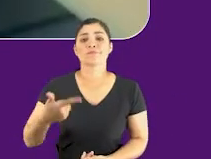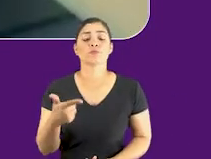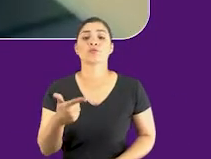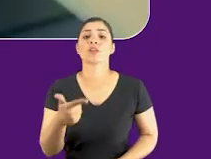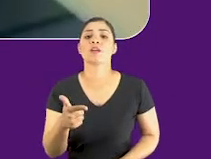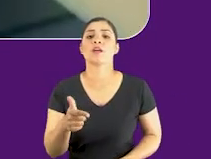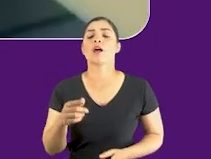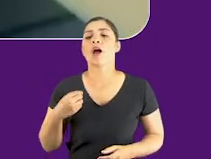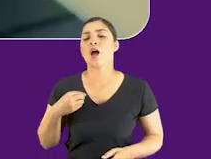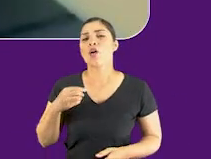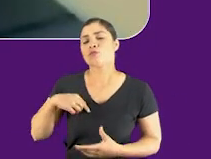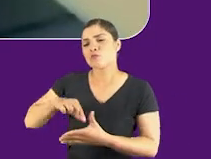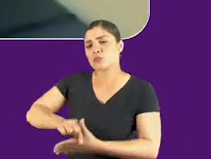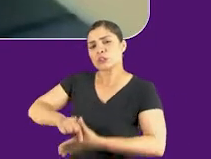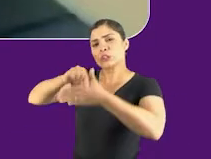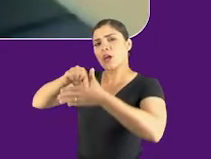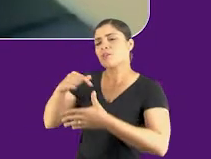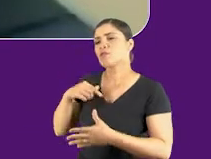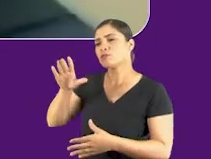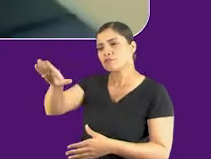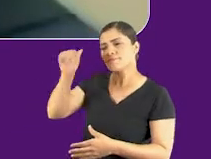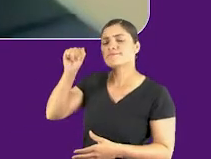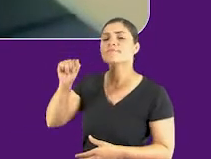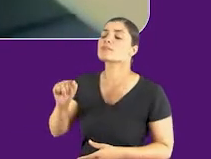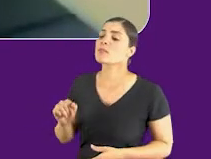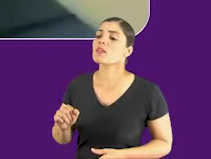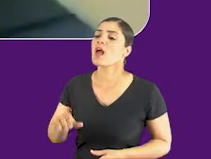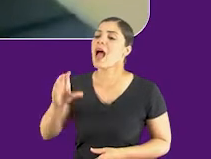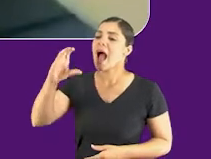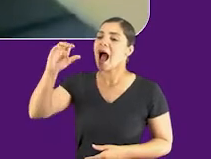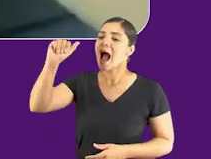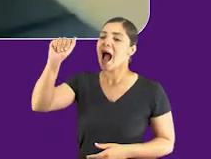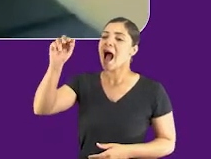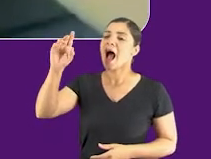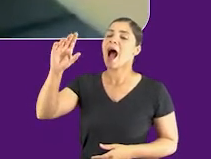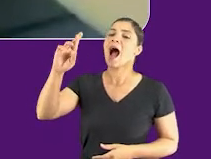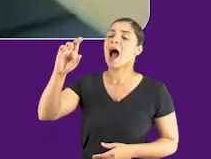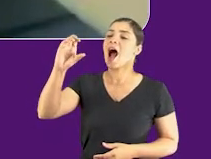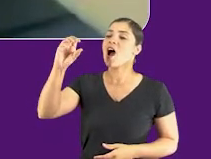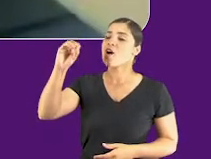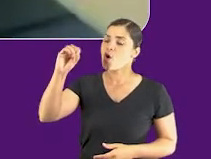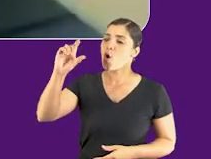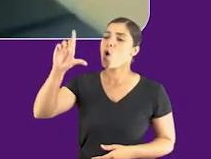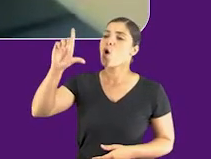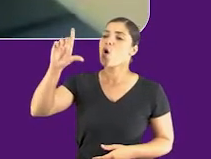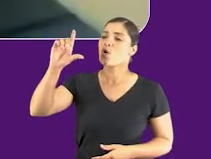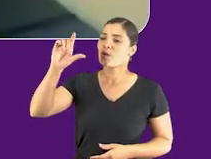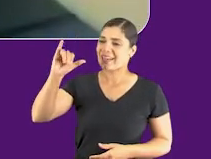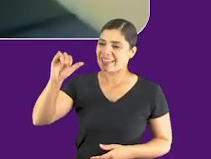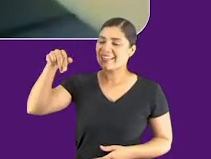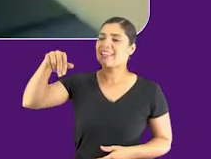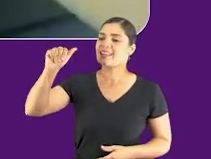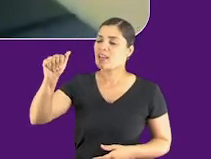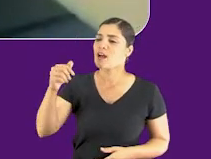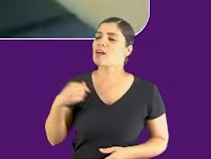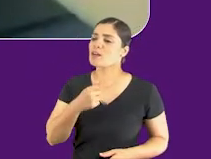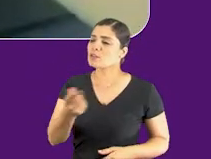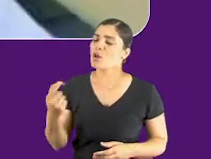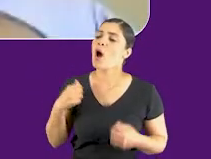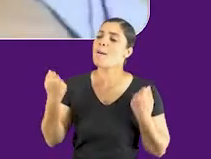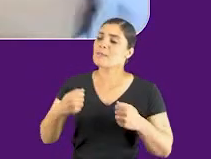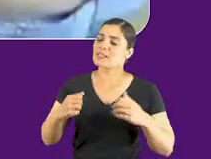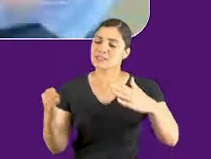para uma executiva nossa eu falei ela chama Carolina Ana Carolina nós temos que que criar uma unidade